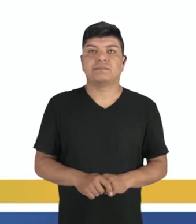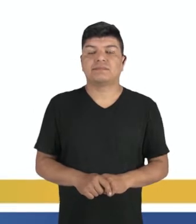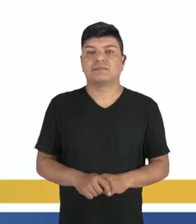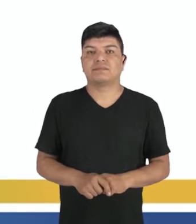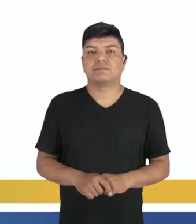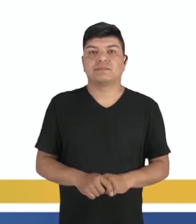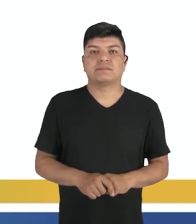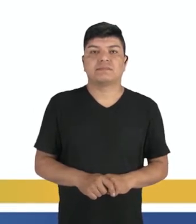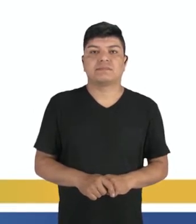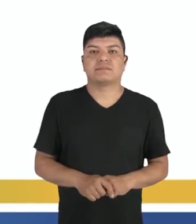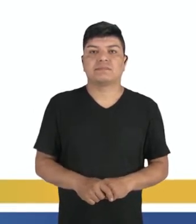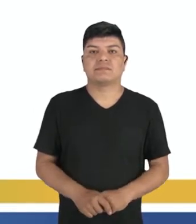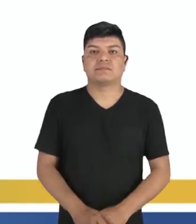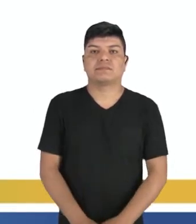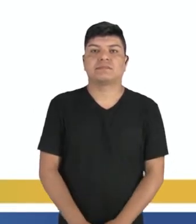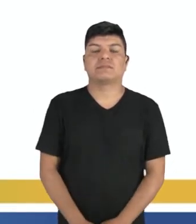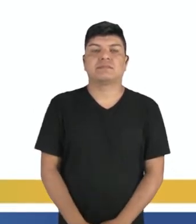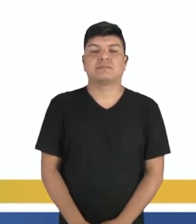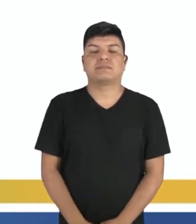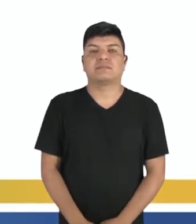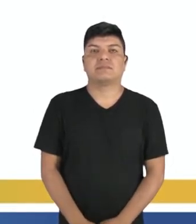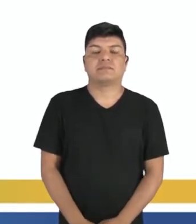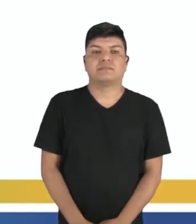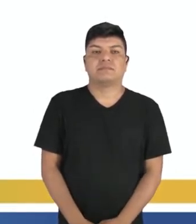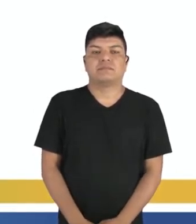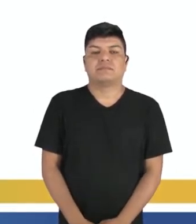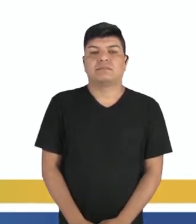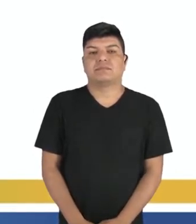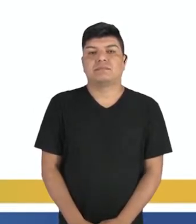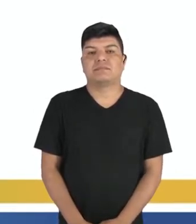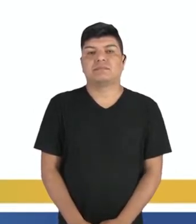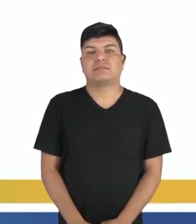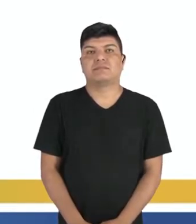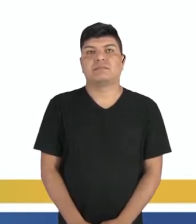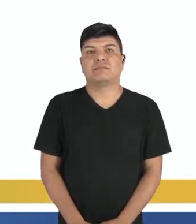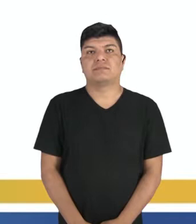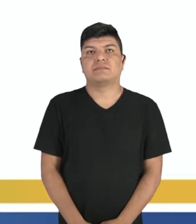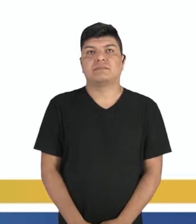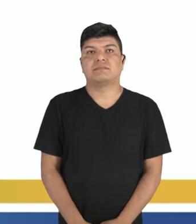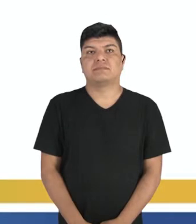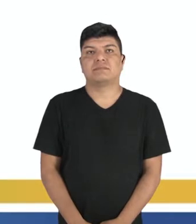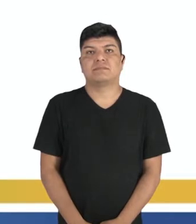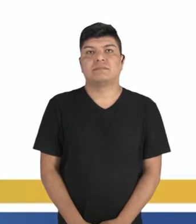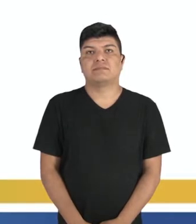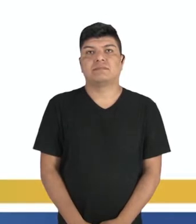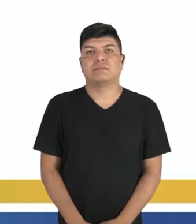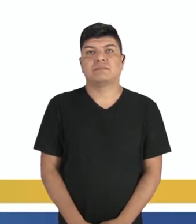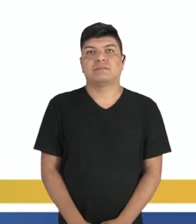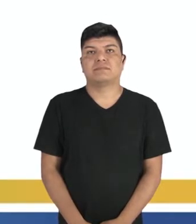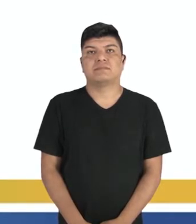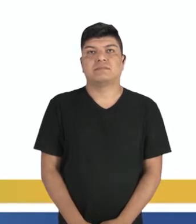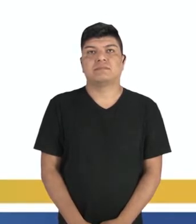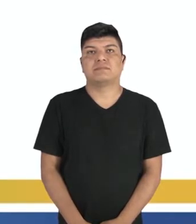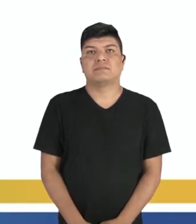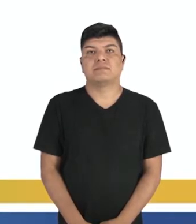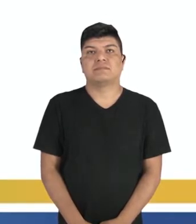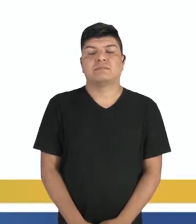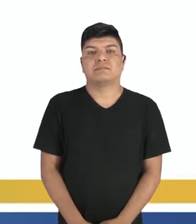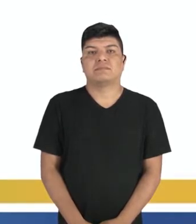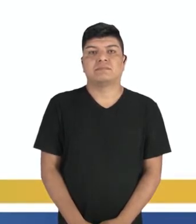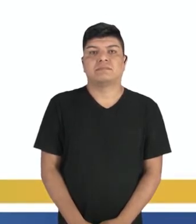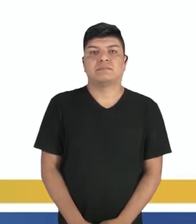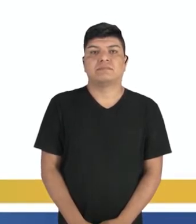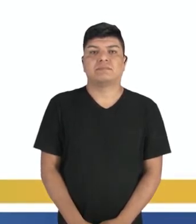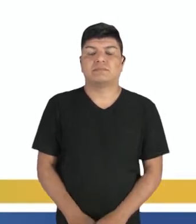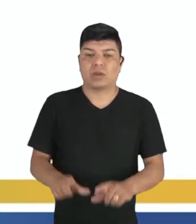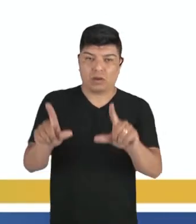más ejercicio, los factores que los españoles creen que pueden minimizar los síntomas del coronavírus en caso de contagiarse. Ou seja,